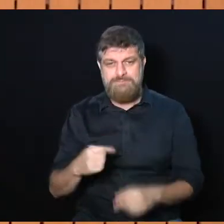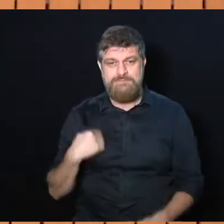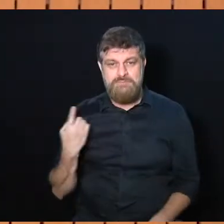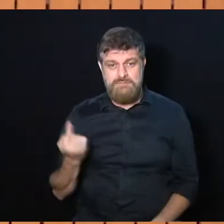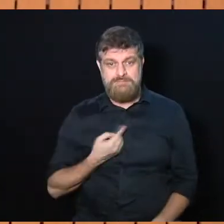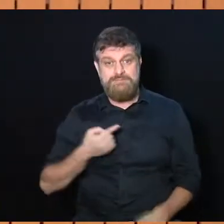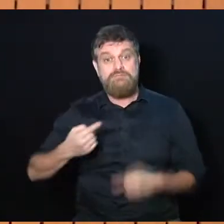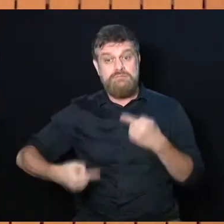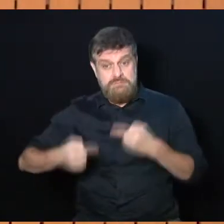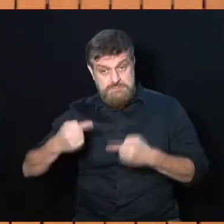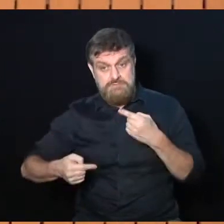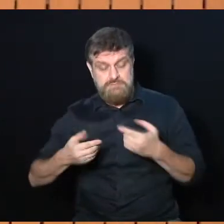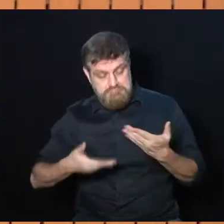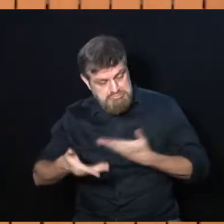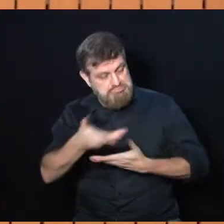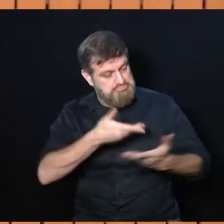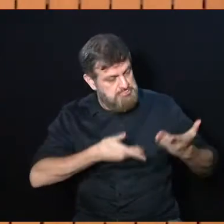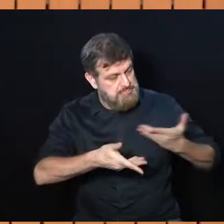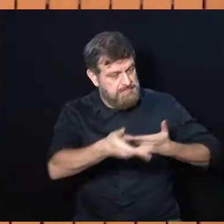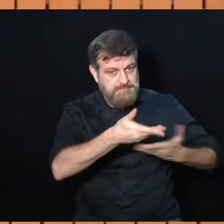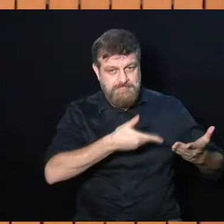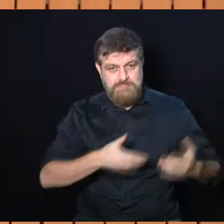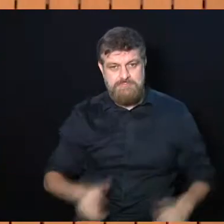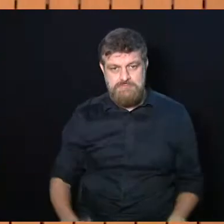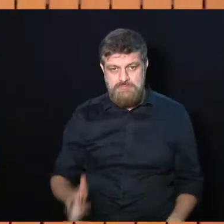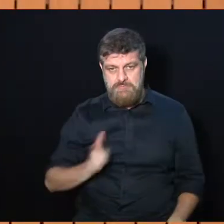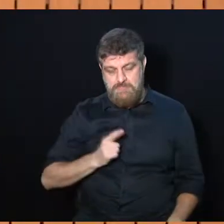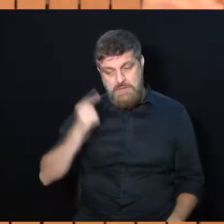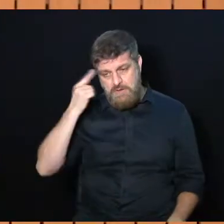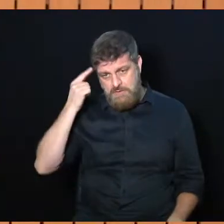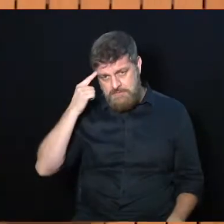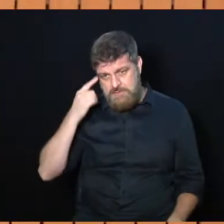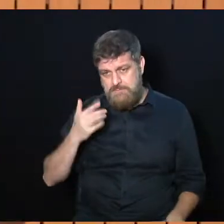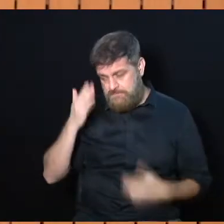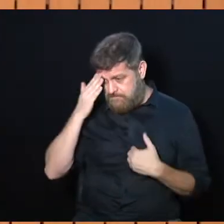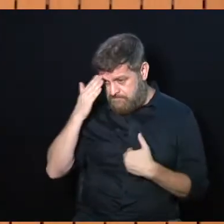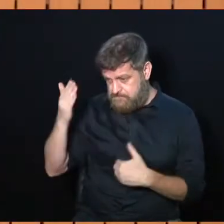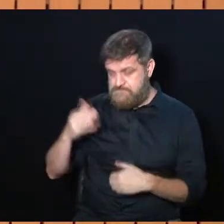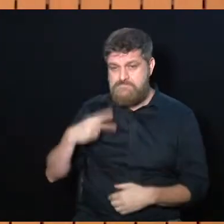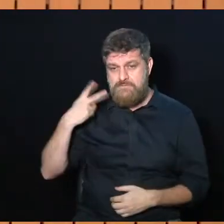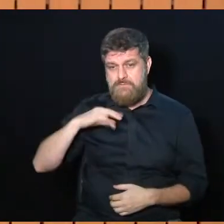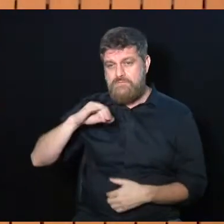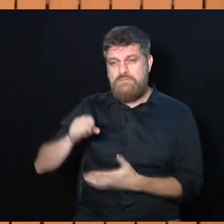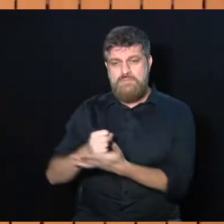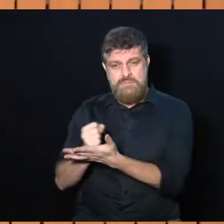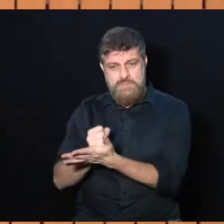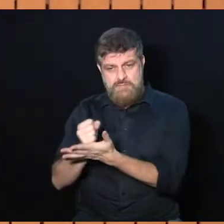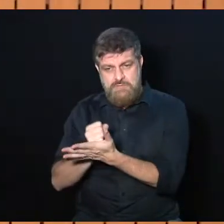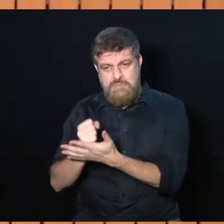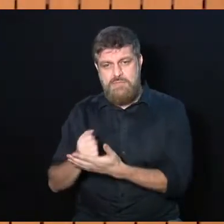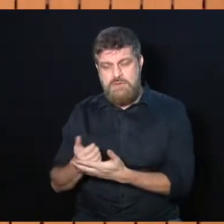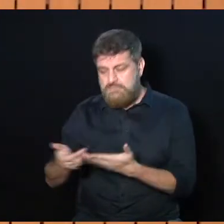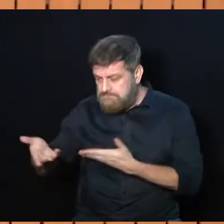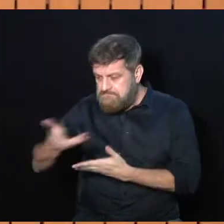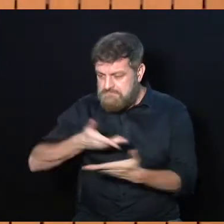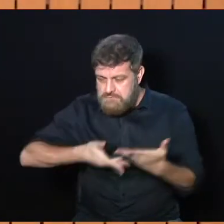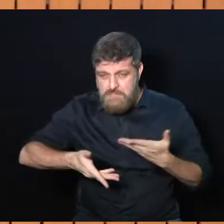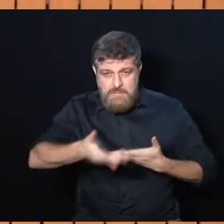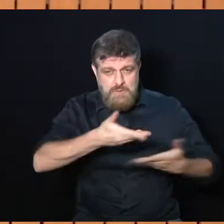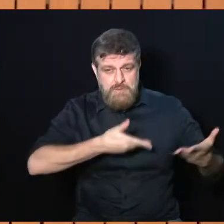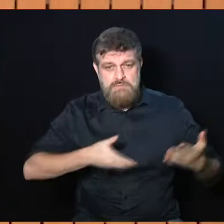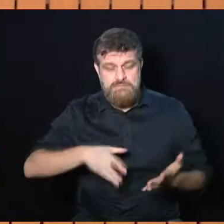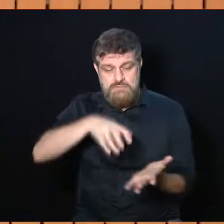um debate, um diálogo. Penso dessa maneira, agradeço a presença do Jorge, a gente abriu um diálogo com